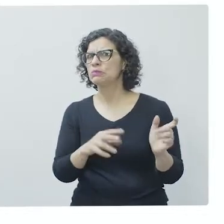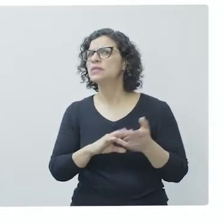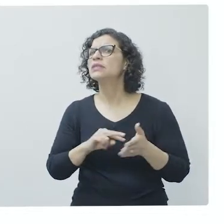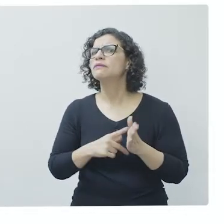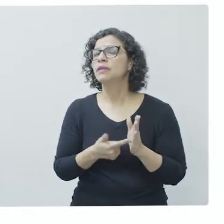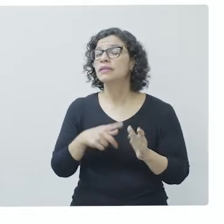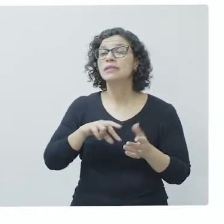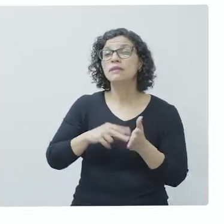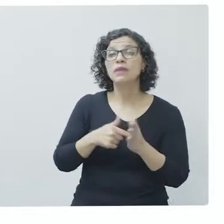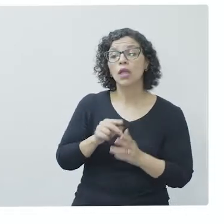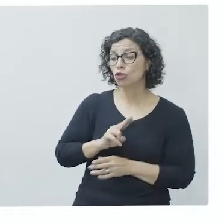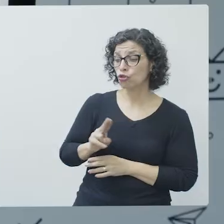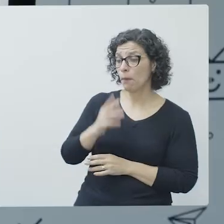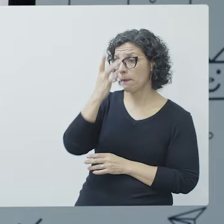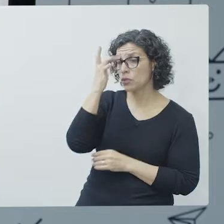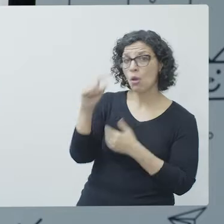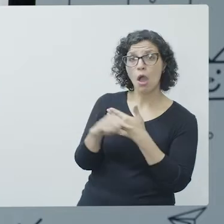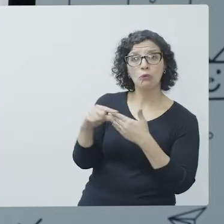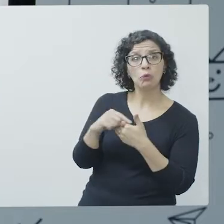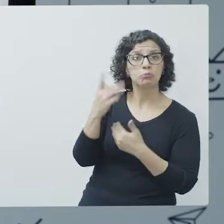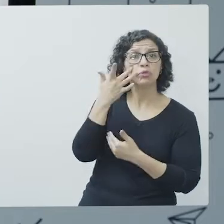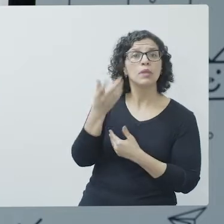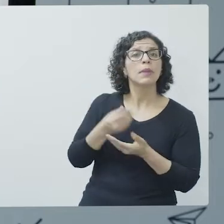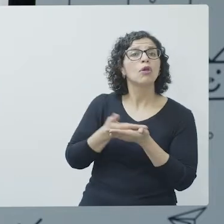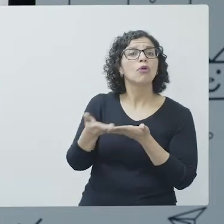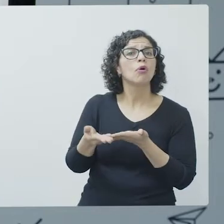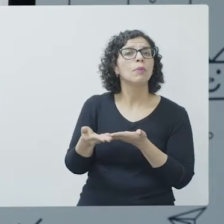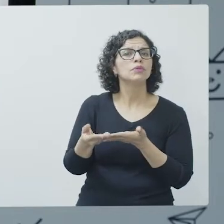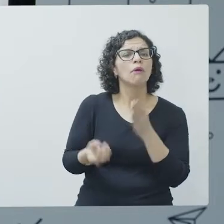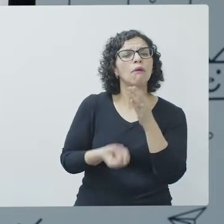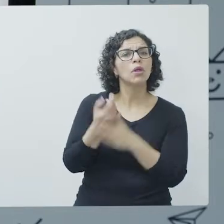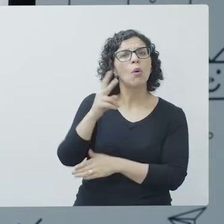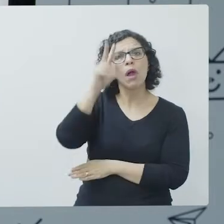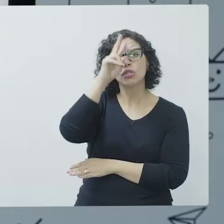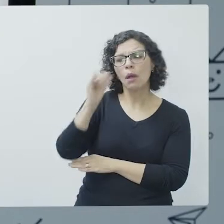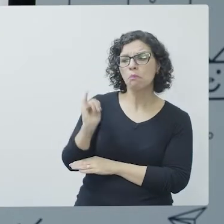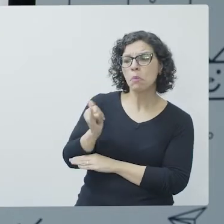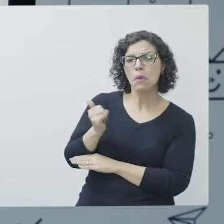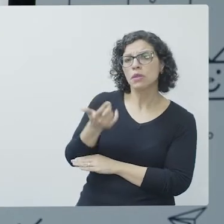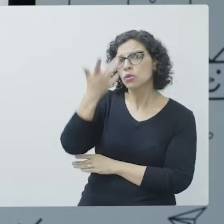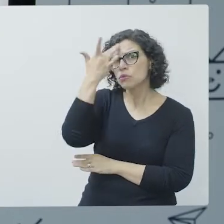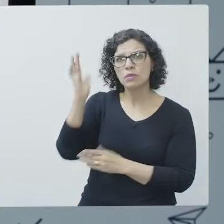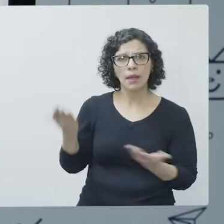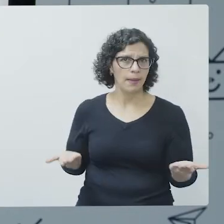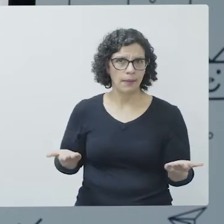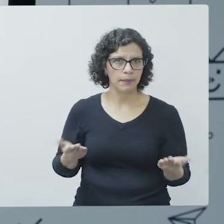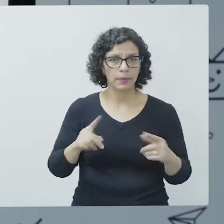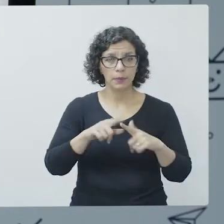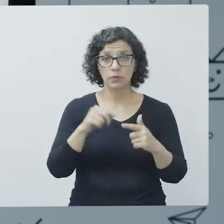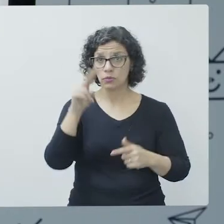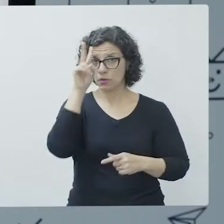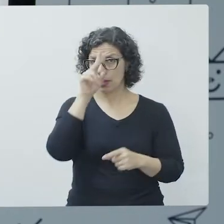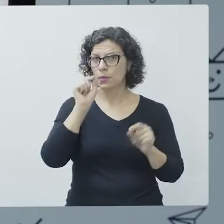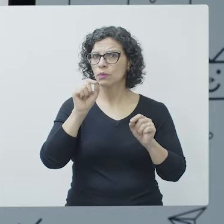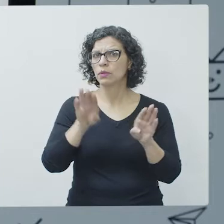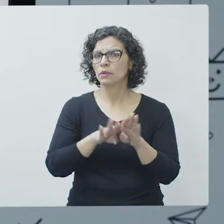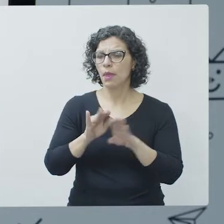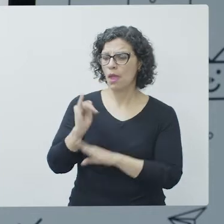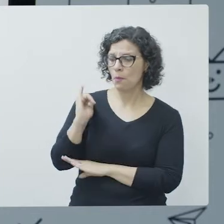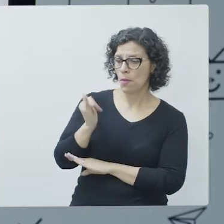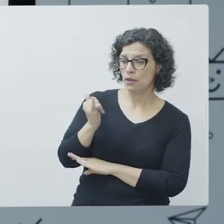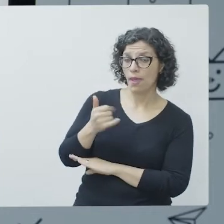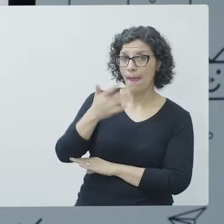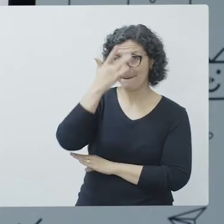dizer? Quer dizer que não se sabe ao certo quem foi que criou o conto. Lembrando que, olha só, uma